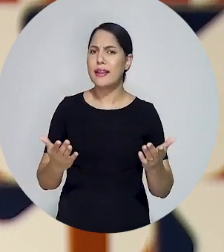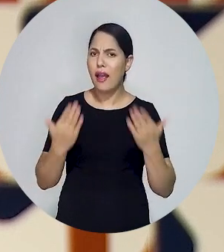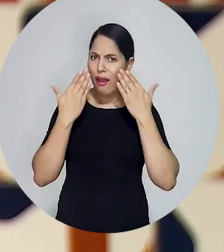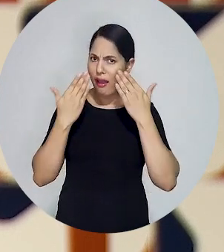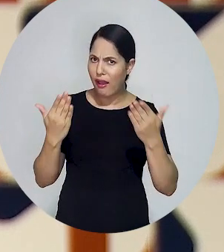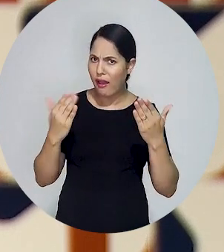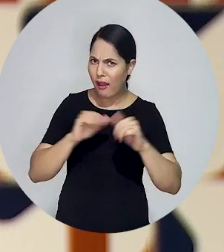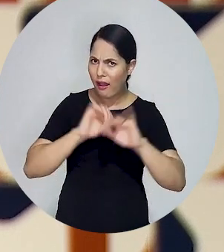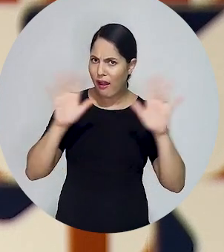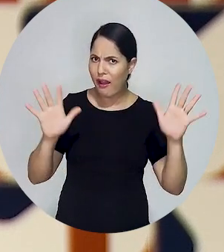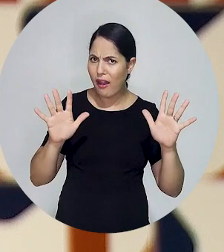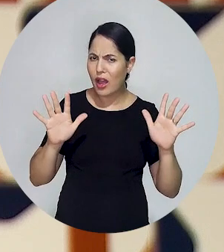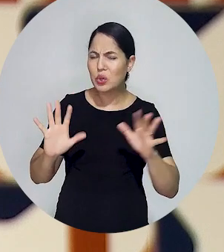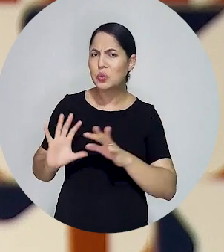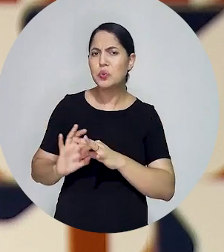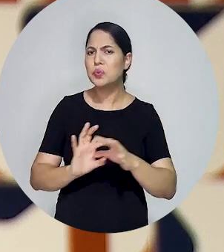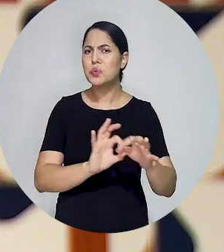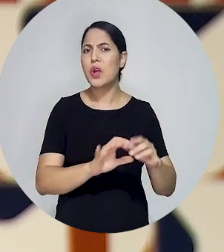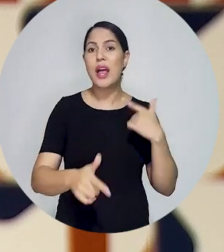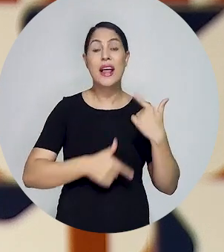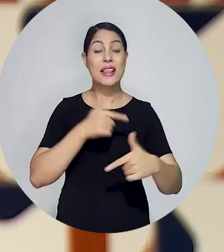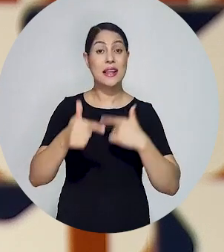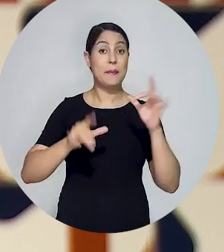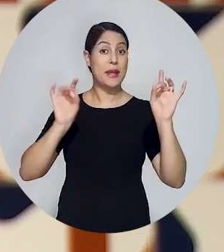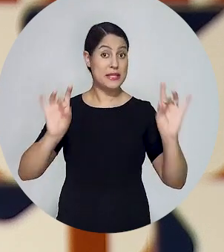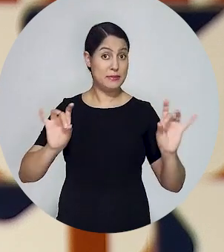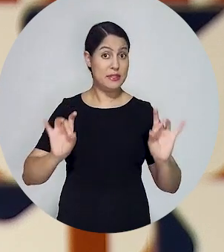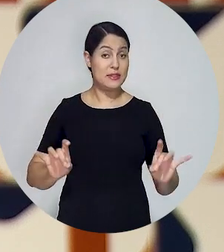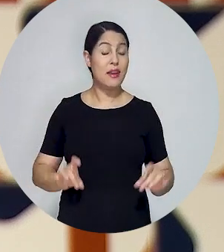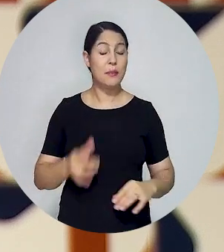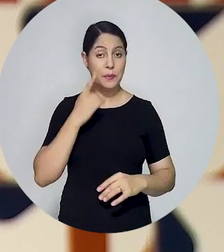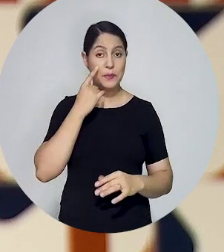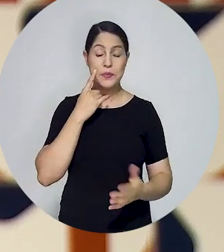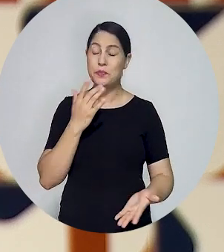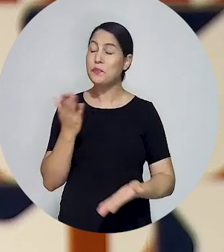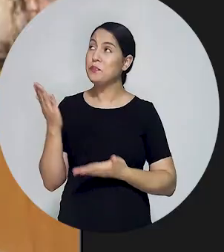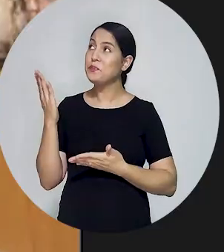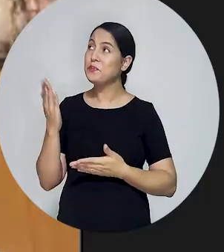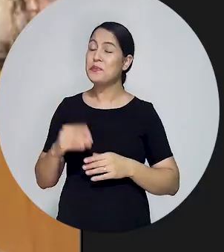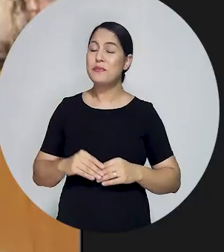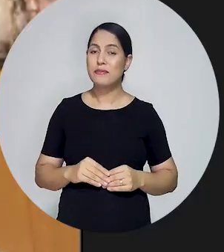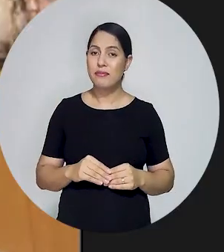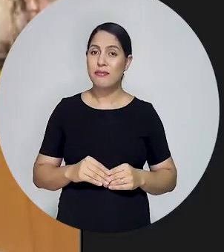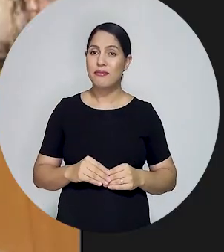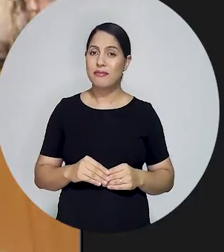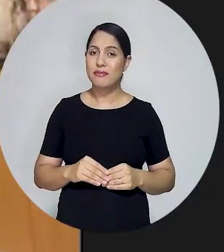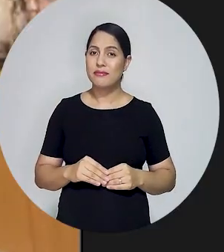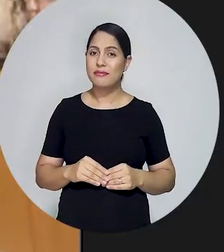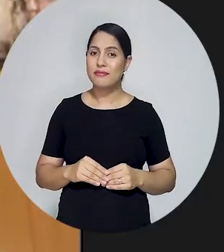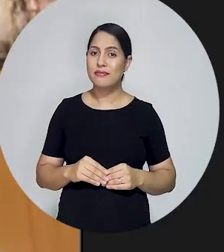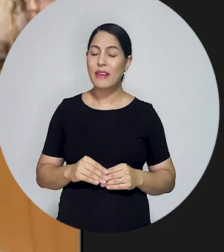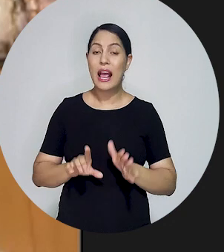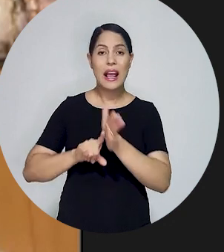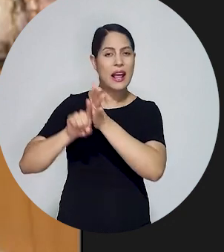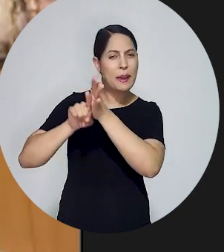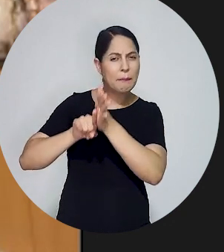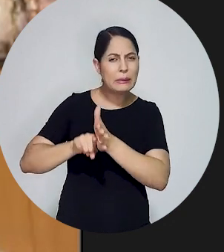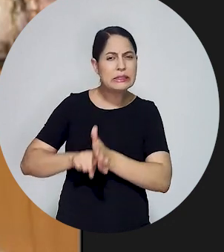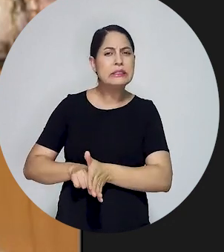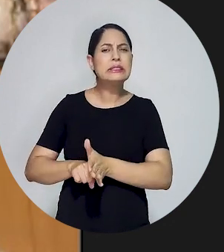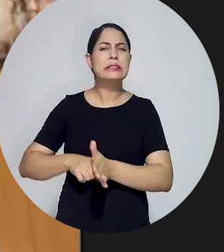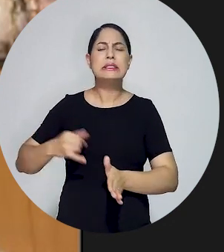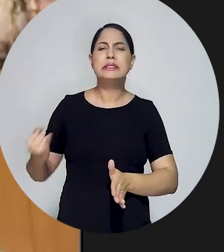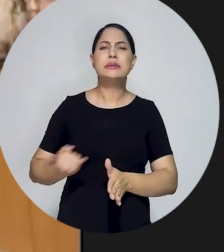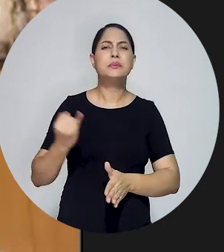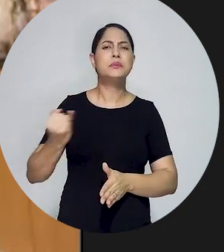prova emprestada ou similaridade o reconhecimento de atividade especial. A iniciativa do Banco de Laudos ela é muito importante para o dia a dia da